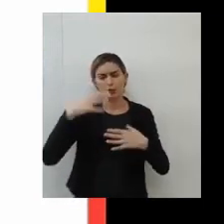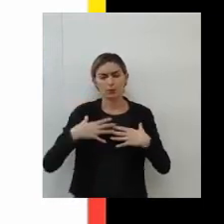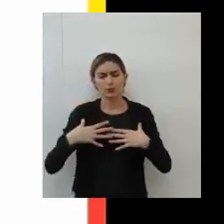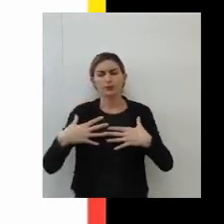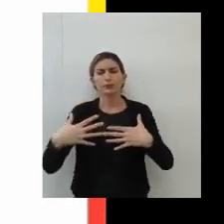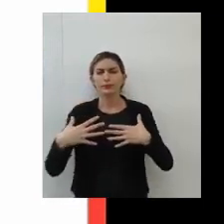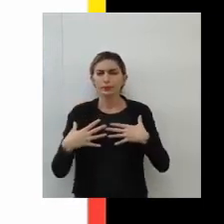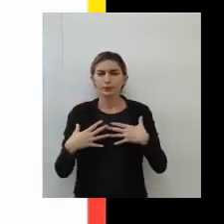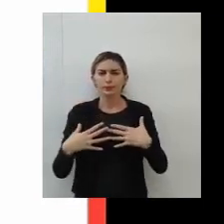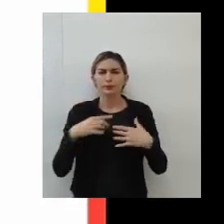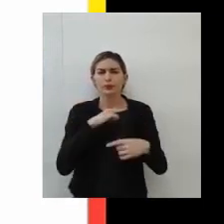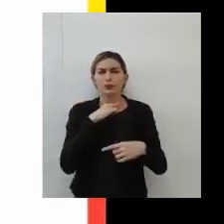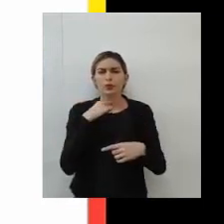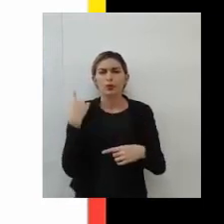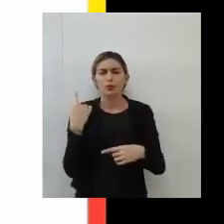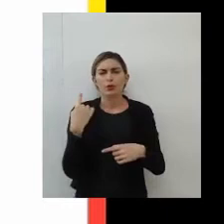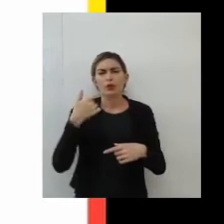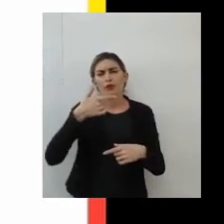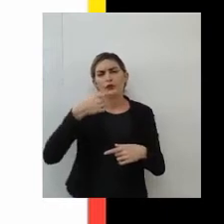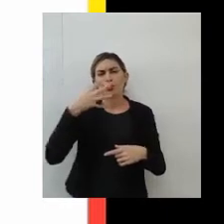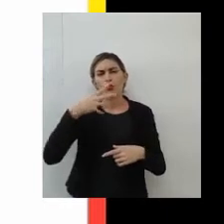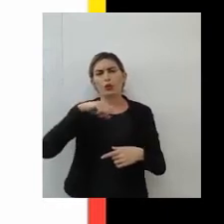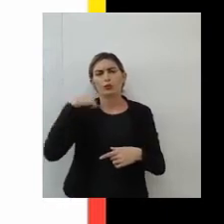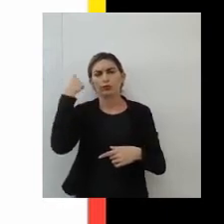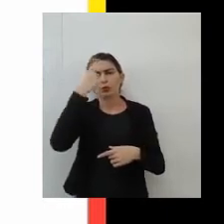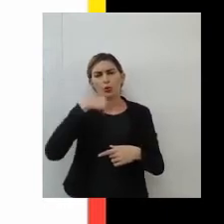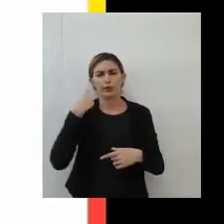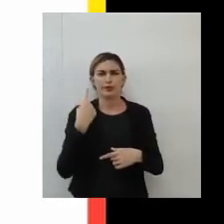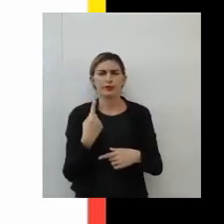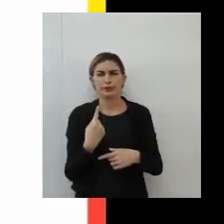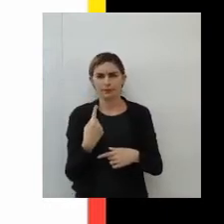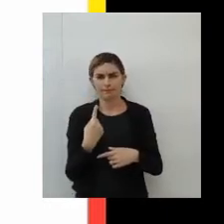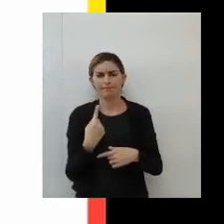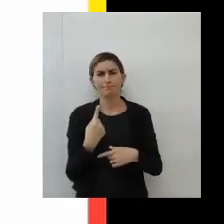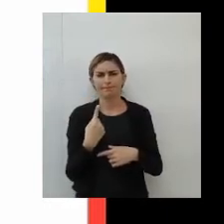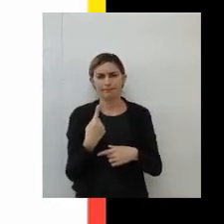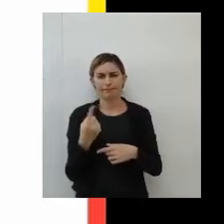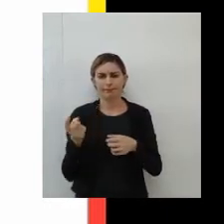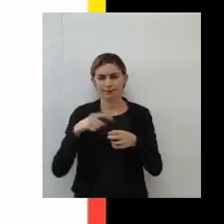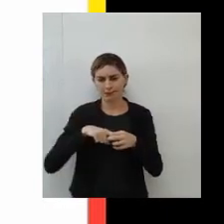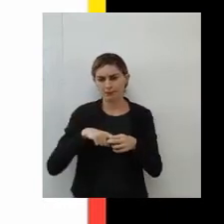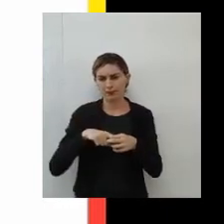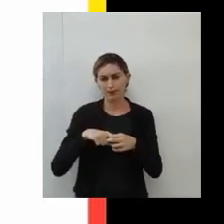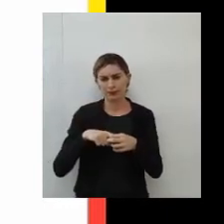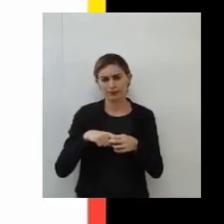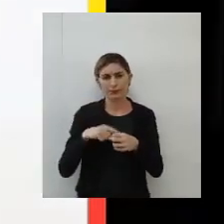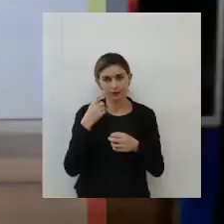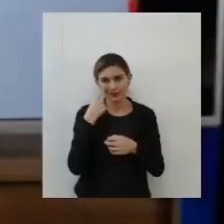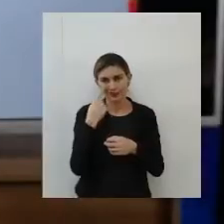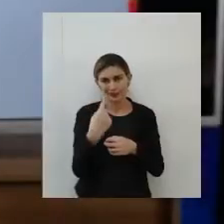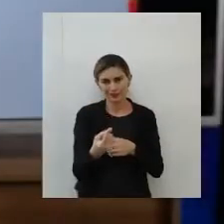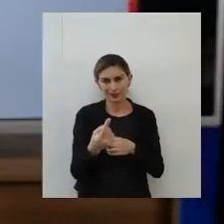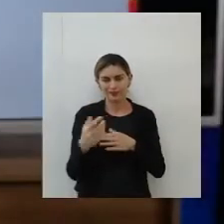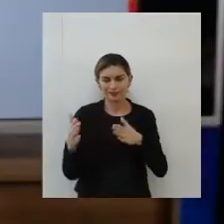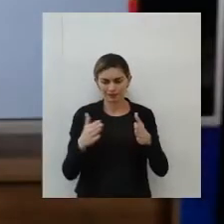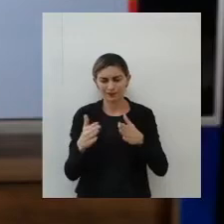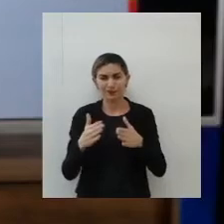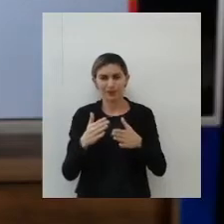pneumônica, faleciam em até 24 horas. Volta para mim. Veja como a taxa